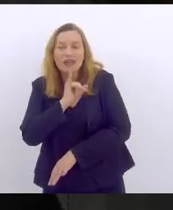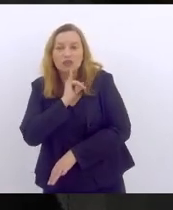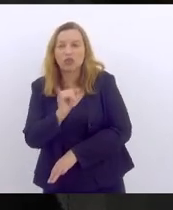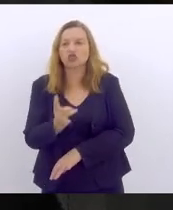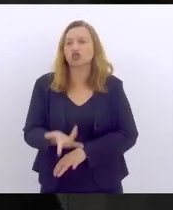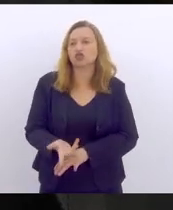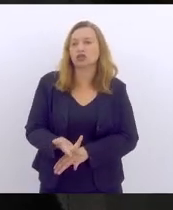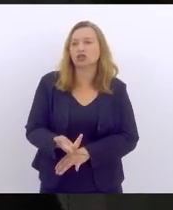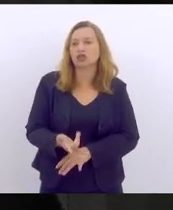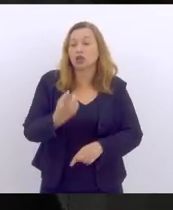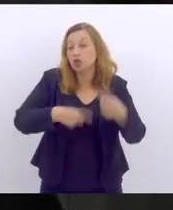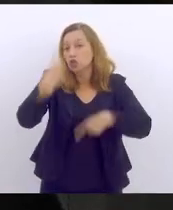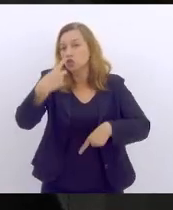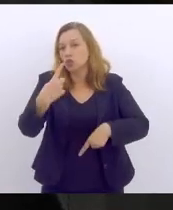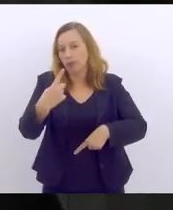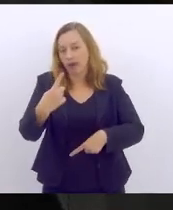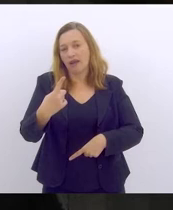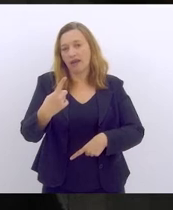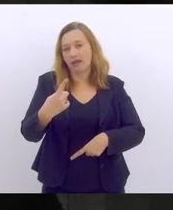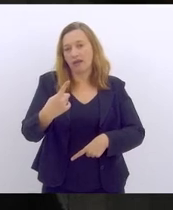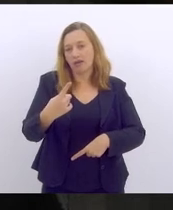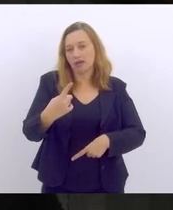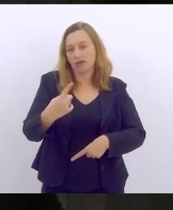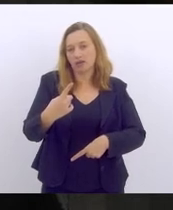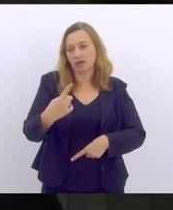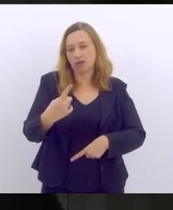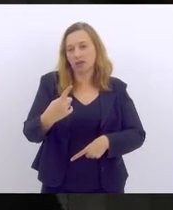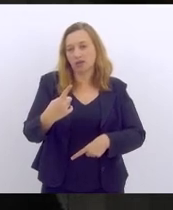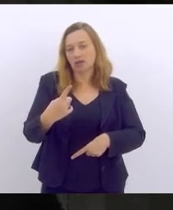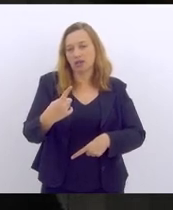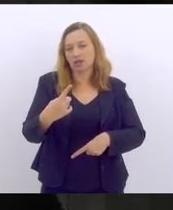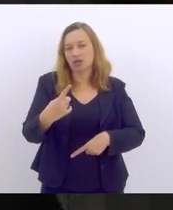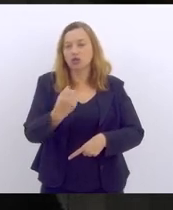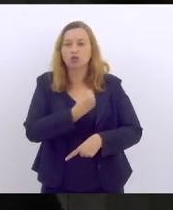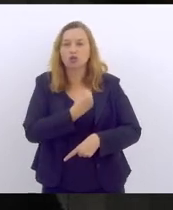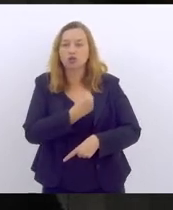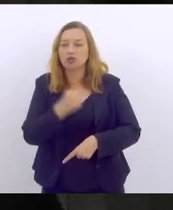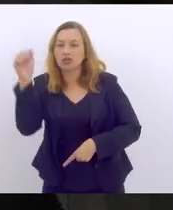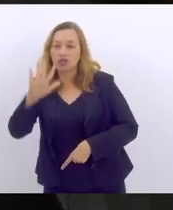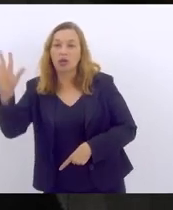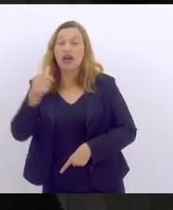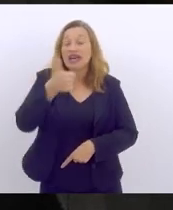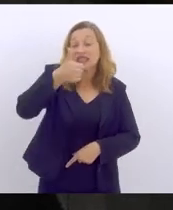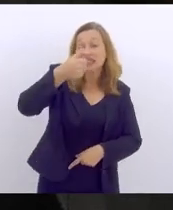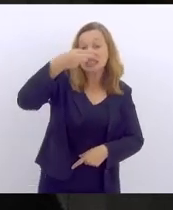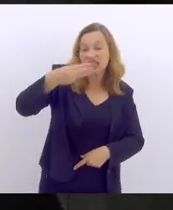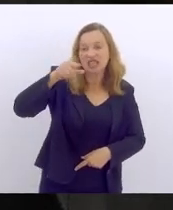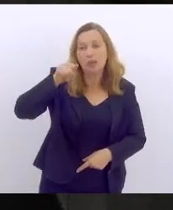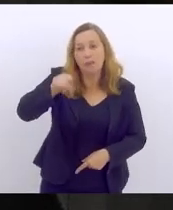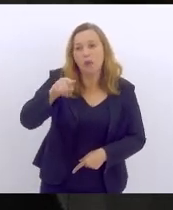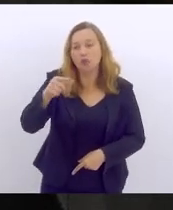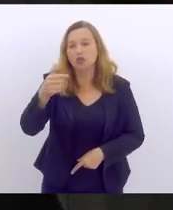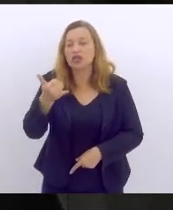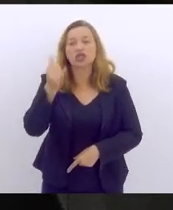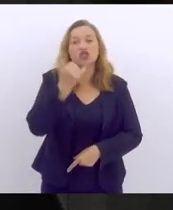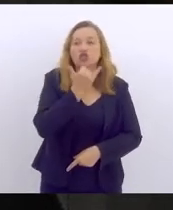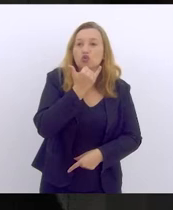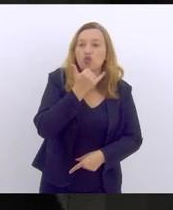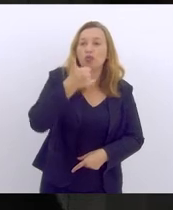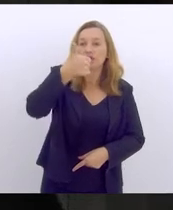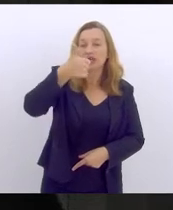que supera a média Nacional a média nacional é de 13.1 desculpe